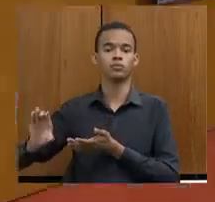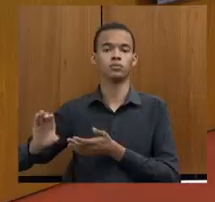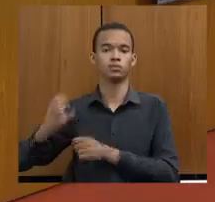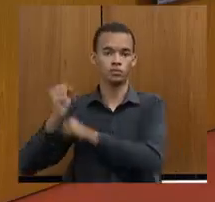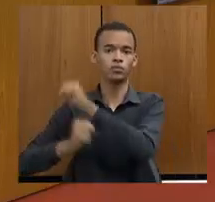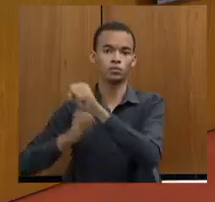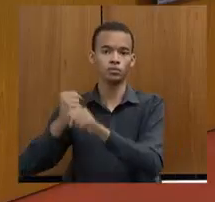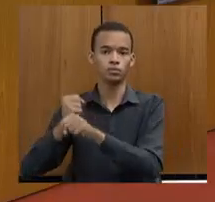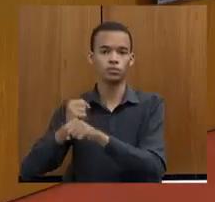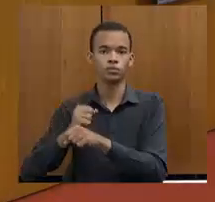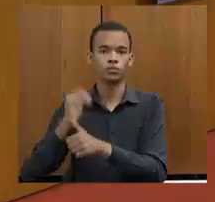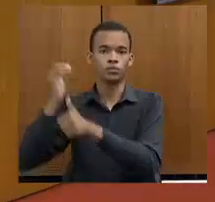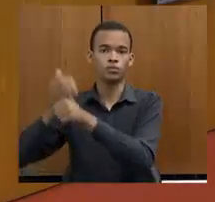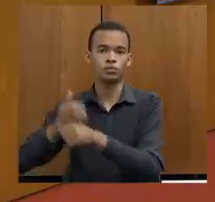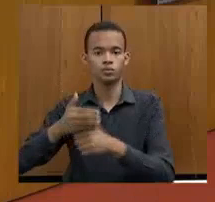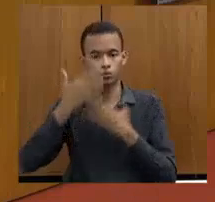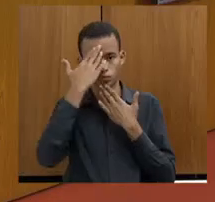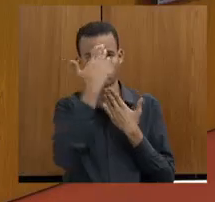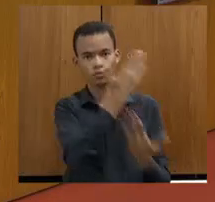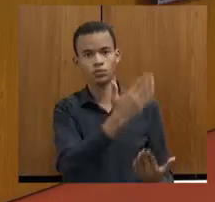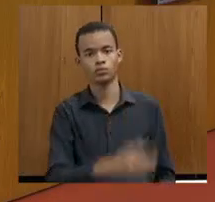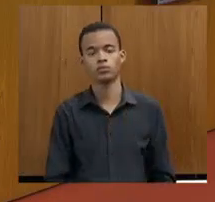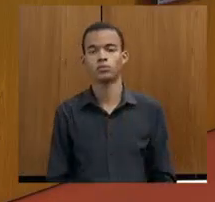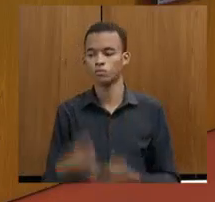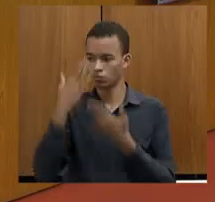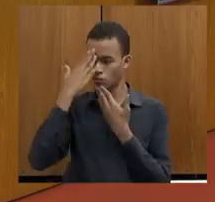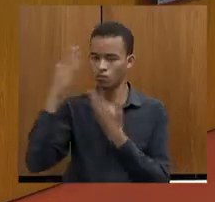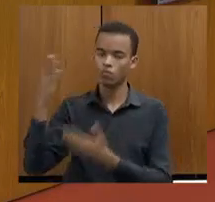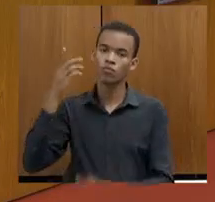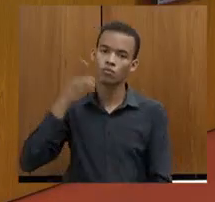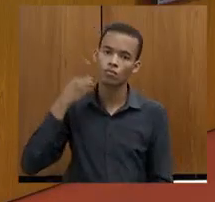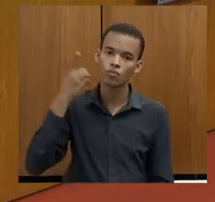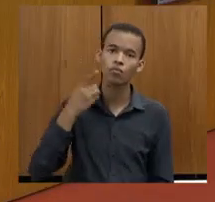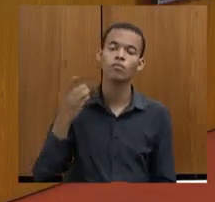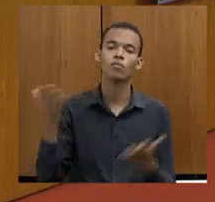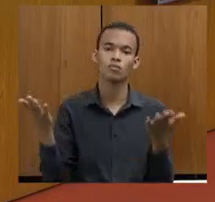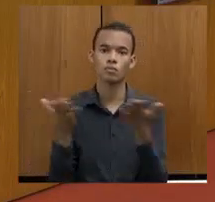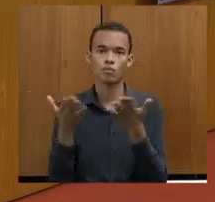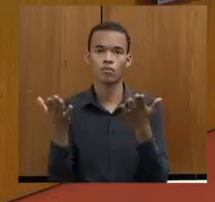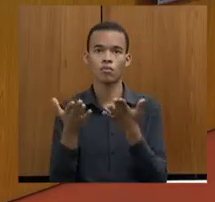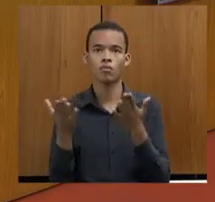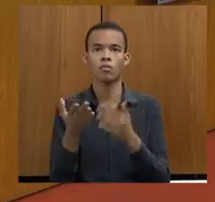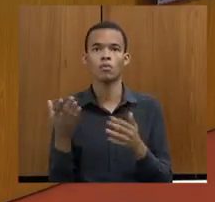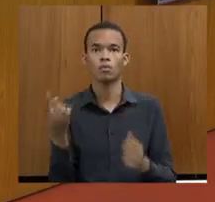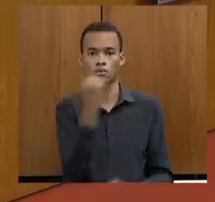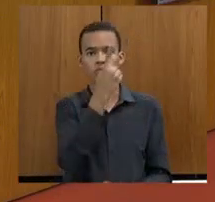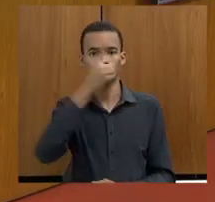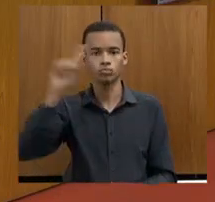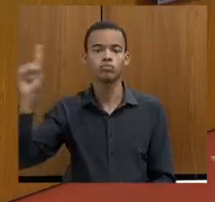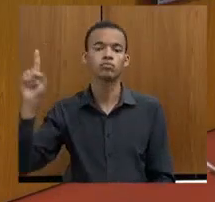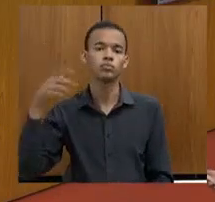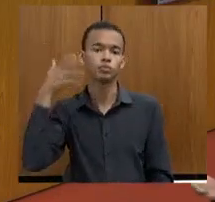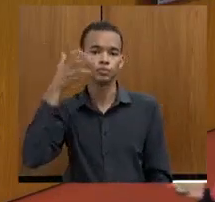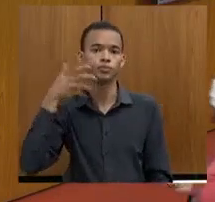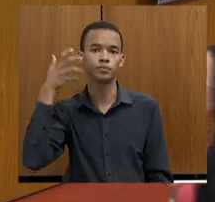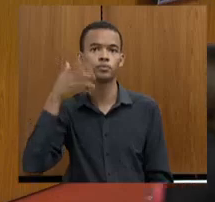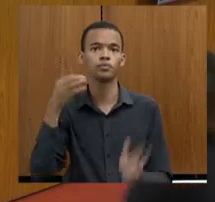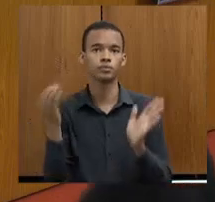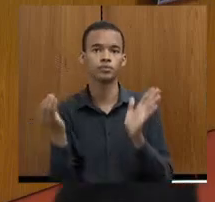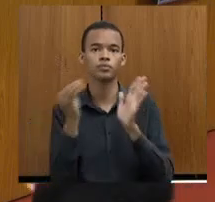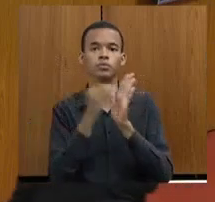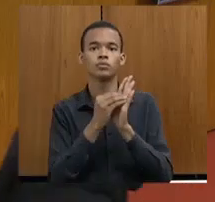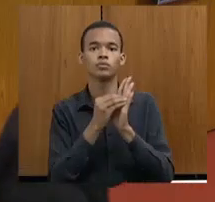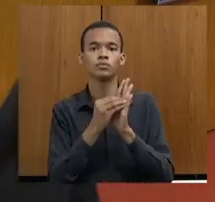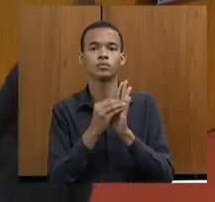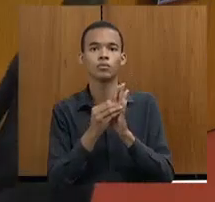obrigado Obrigada deputados Sargento Rodrigues nós agora vamos passar para o último morador inscrito nosso